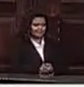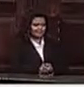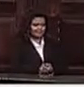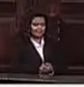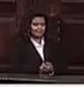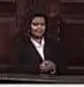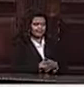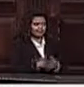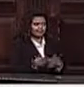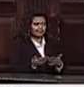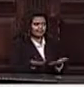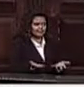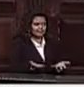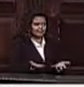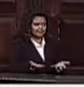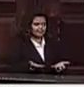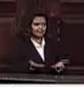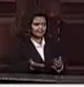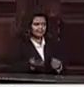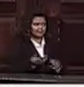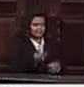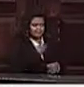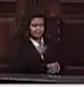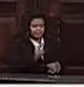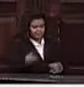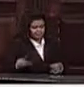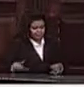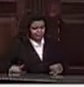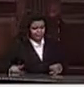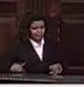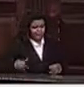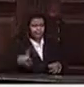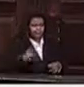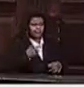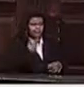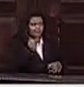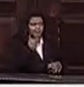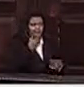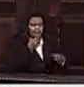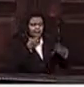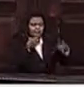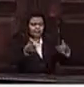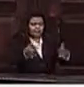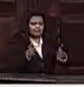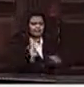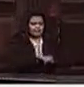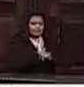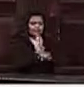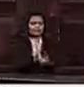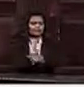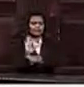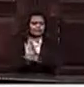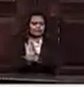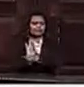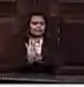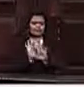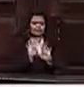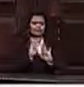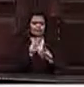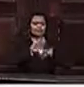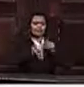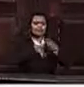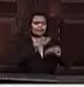ano. Enquanto isso, o governador não cumpre sua palavra. E palavra assumida à